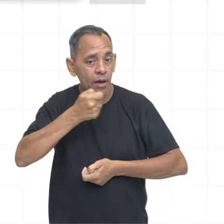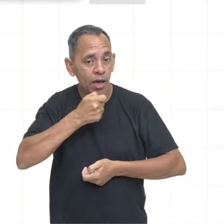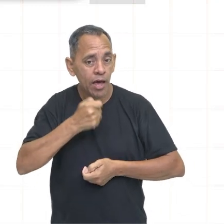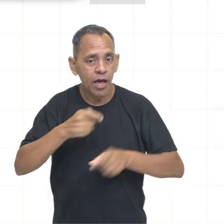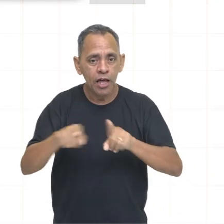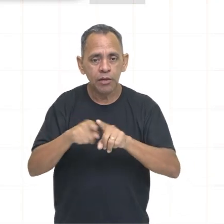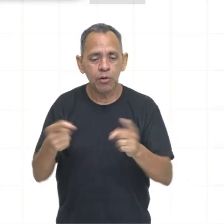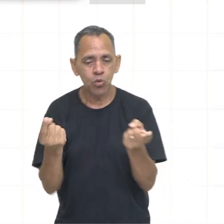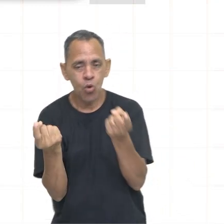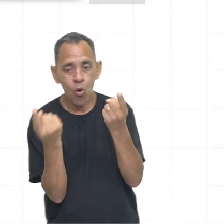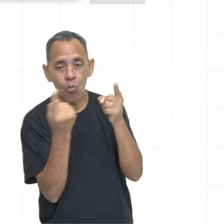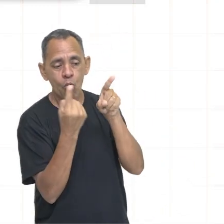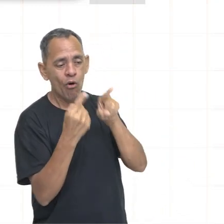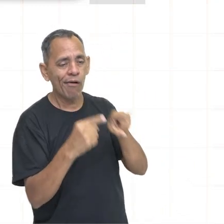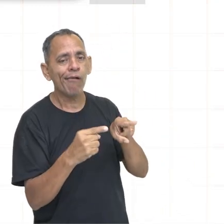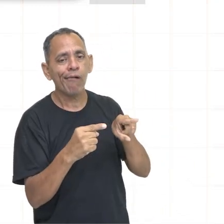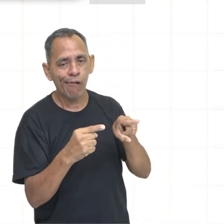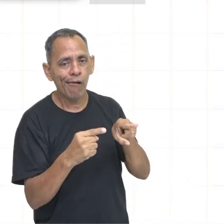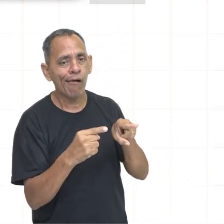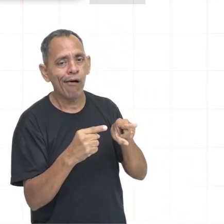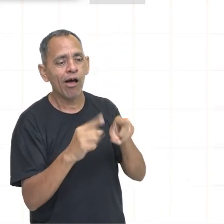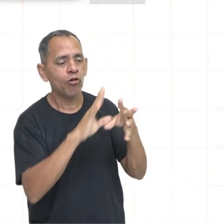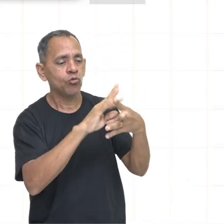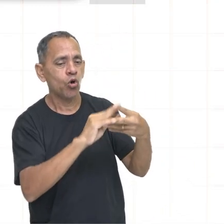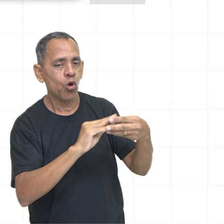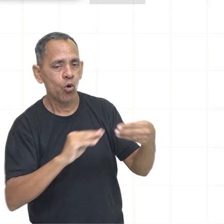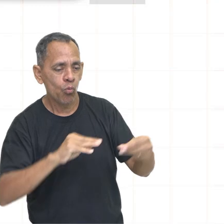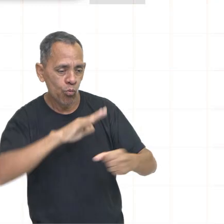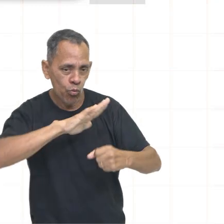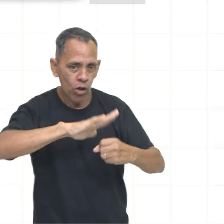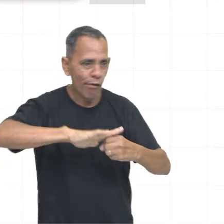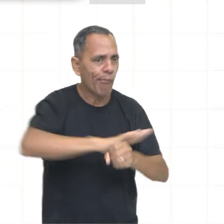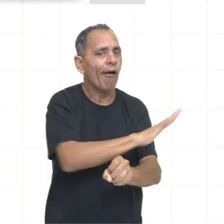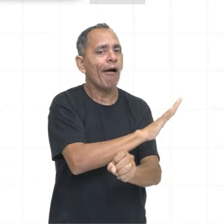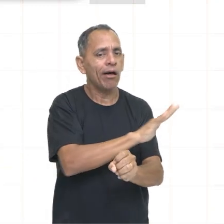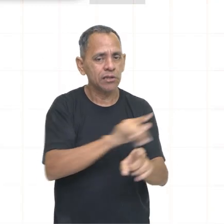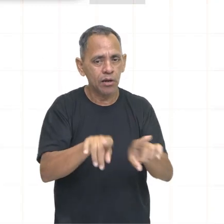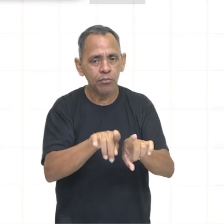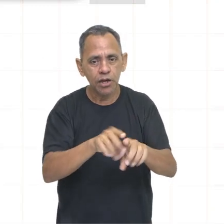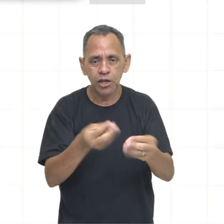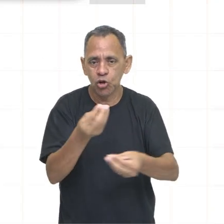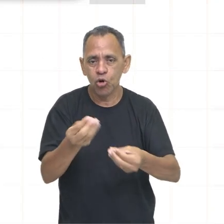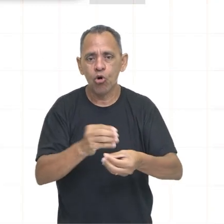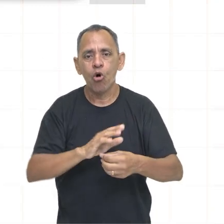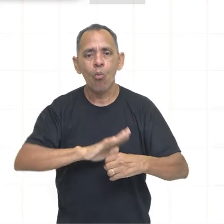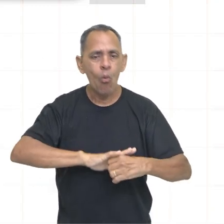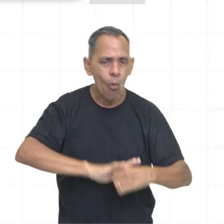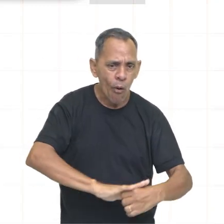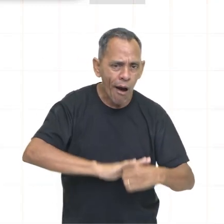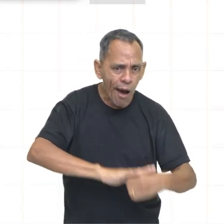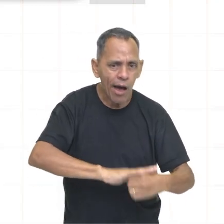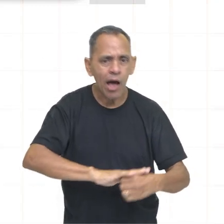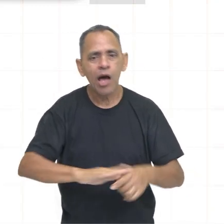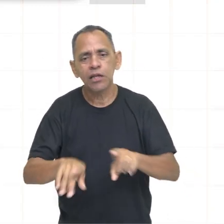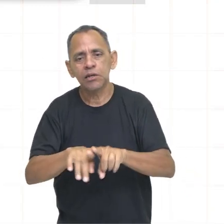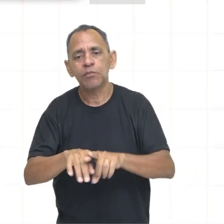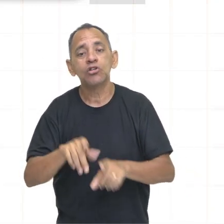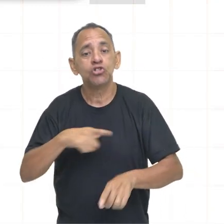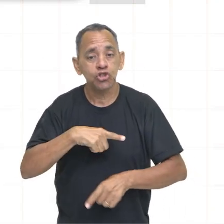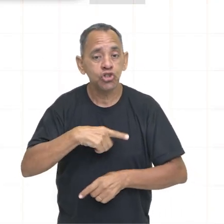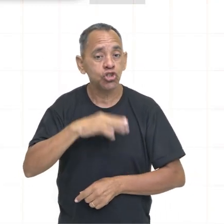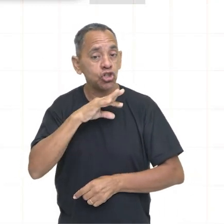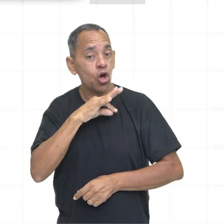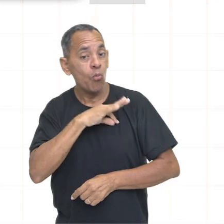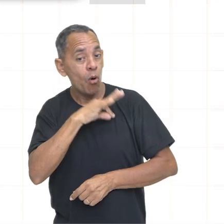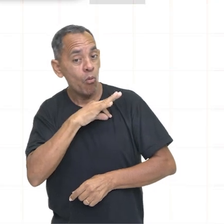as oposições, elas eram suprimidas, ok? Há também a criação de uma polícia secreta,